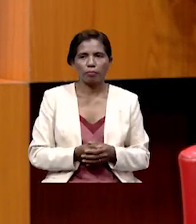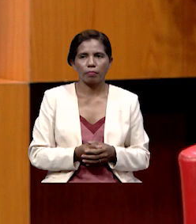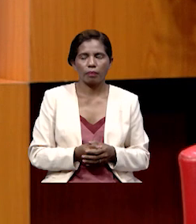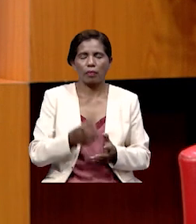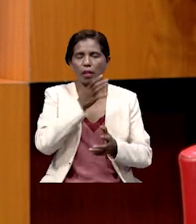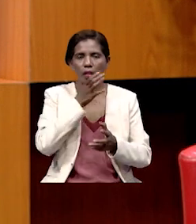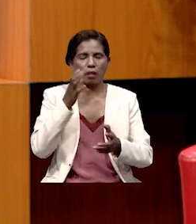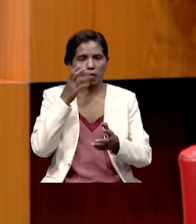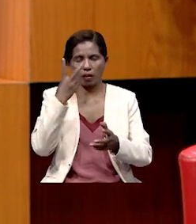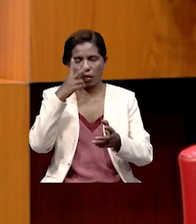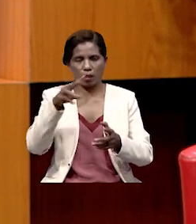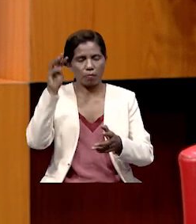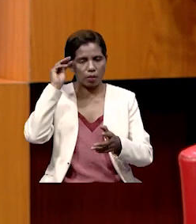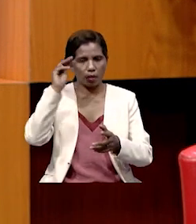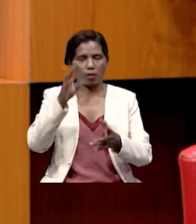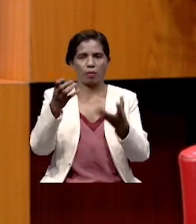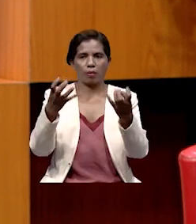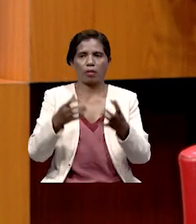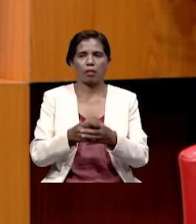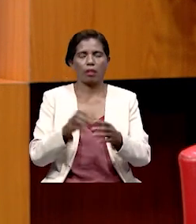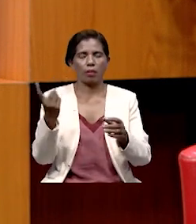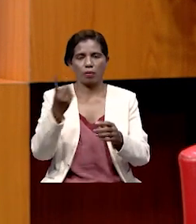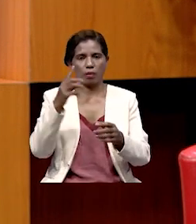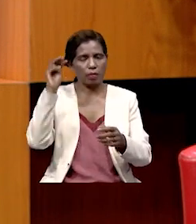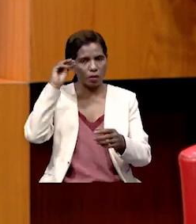Agricultura en liga ho ministerio lubu kira laos que está un ministerio de agricultura.